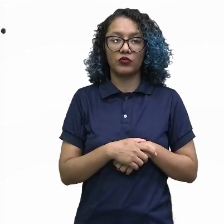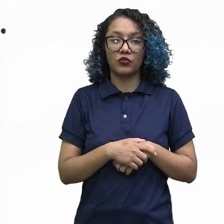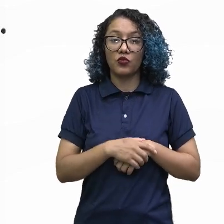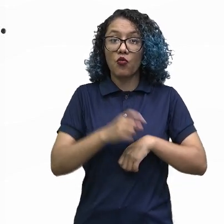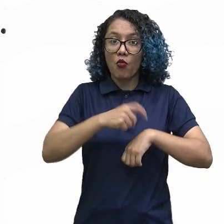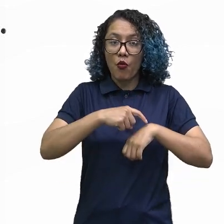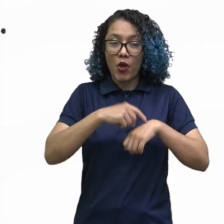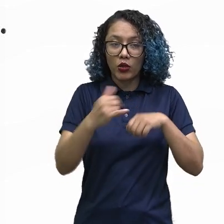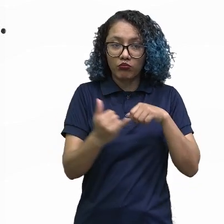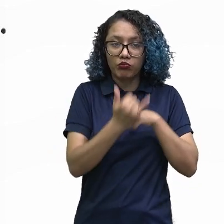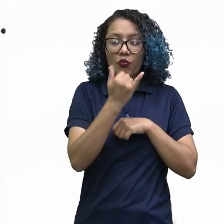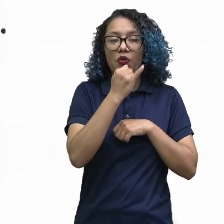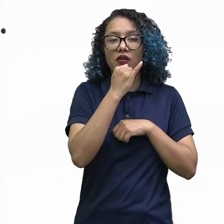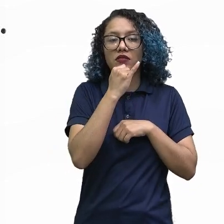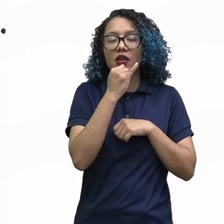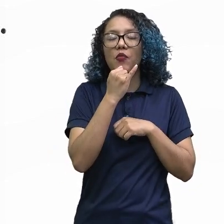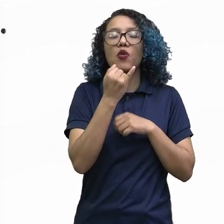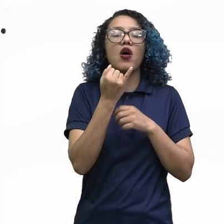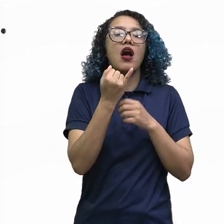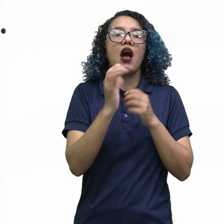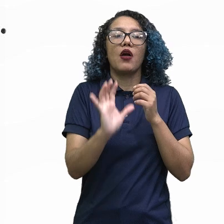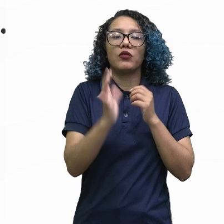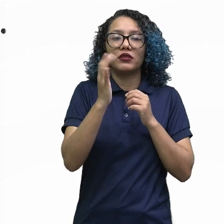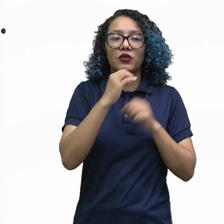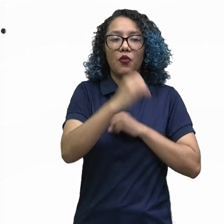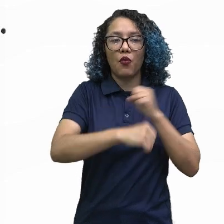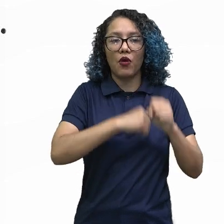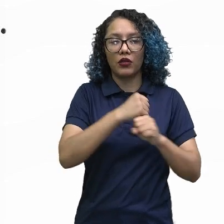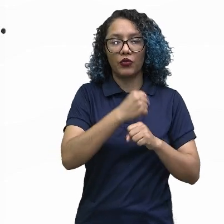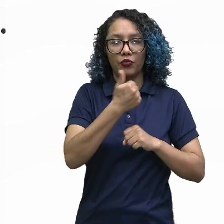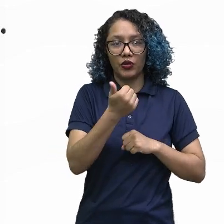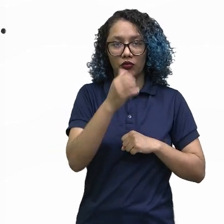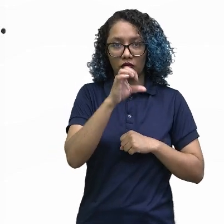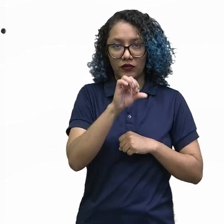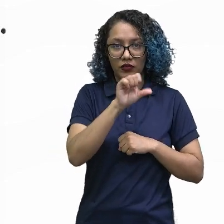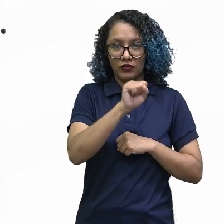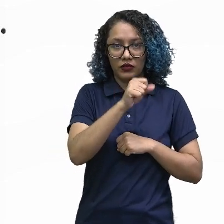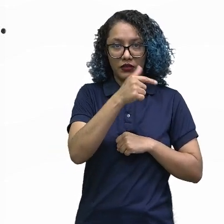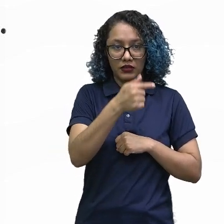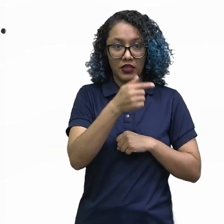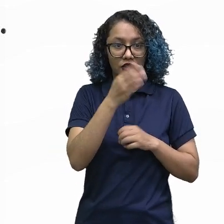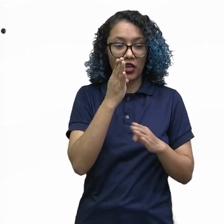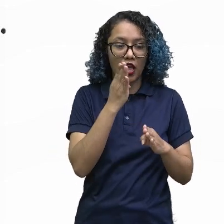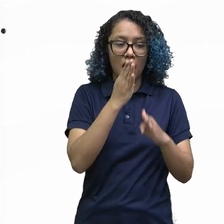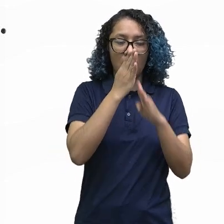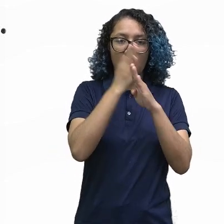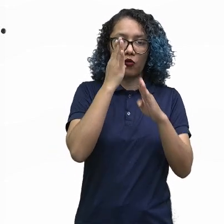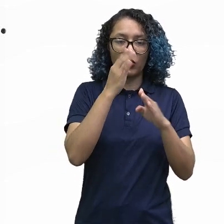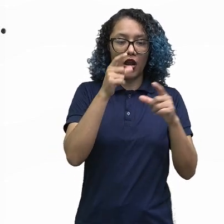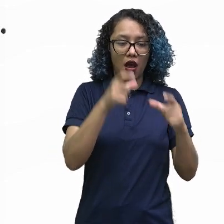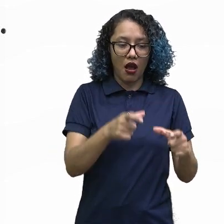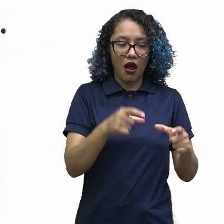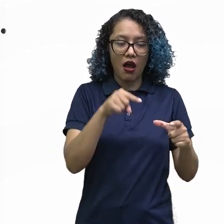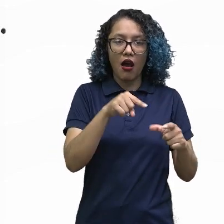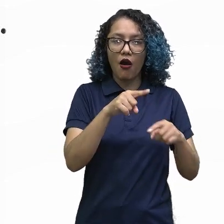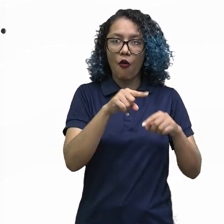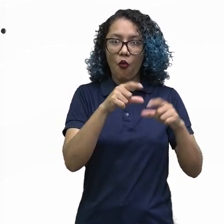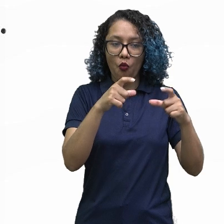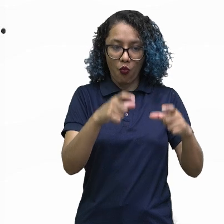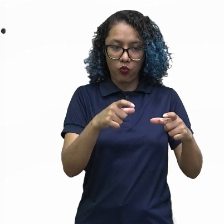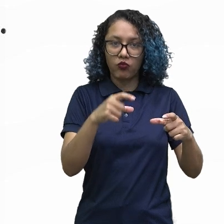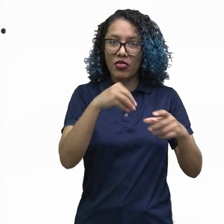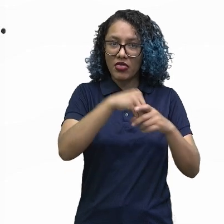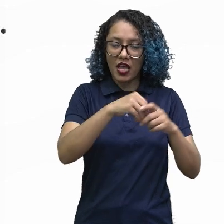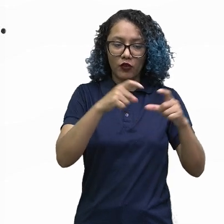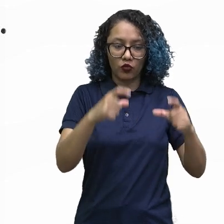acidente aconteceu em 1987, tá? Que foi quando encontraram, né, a cápsula com esse material